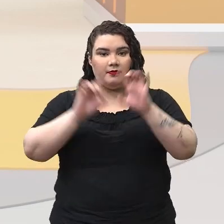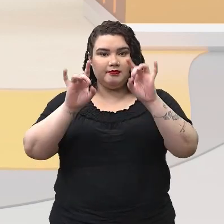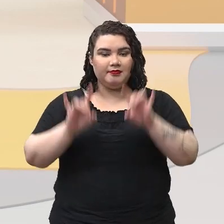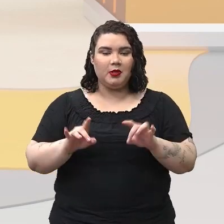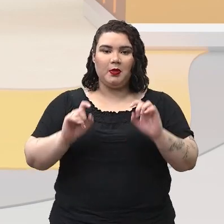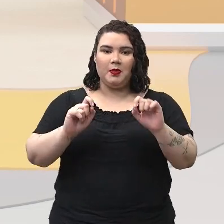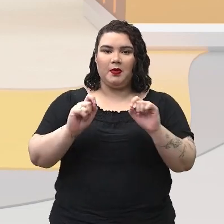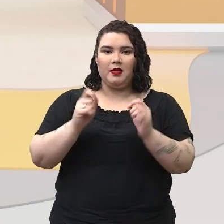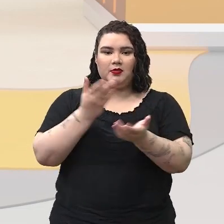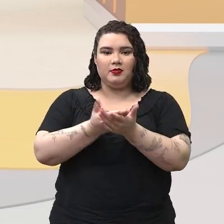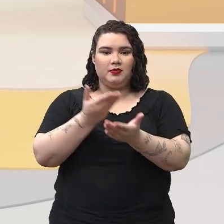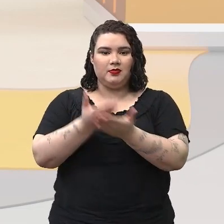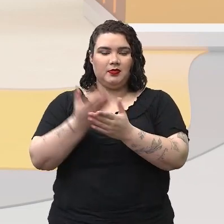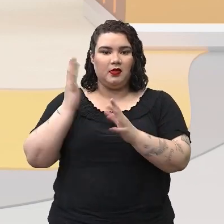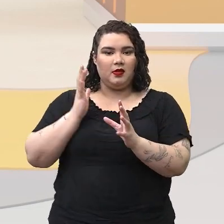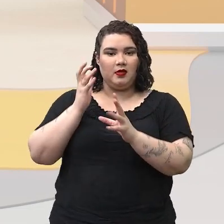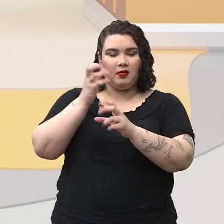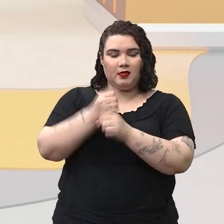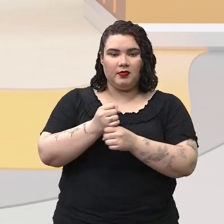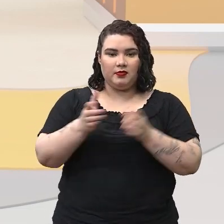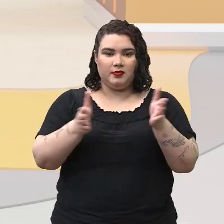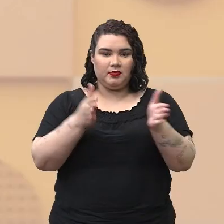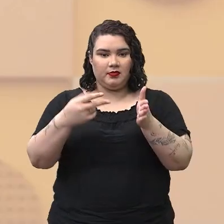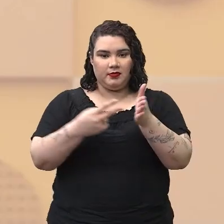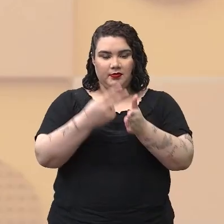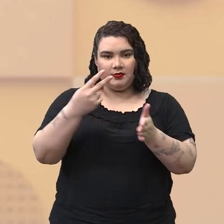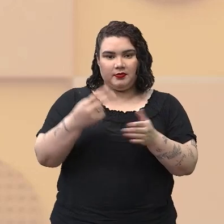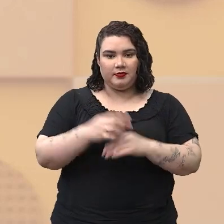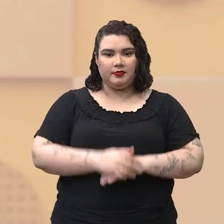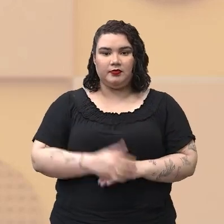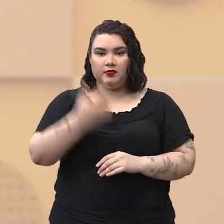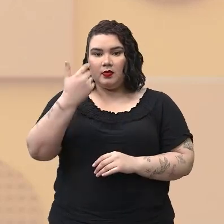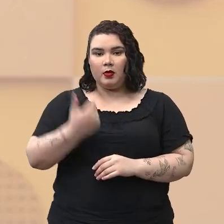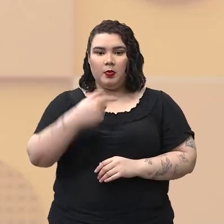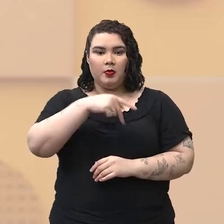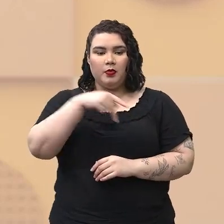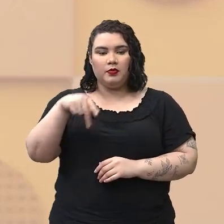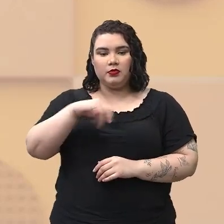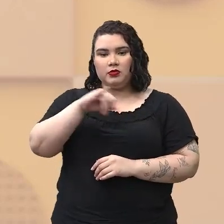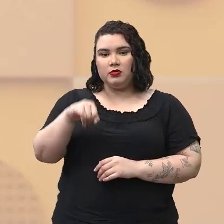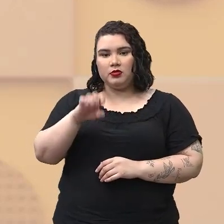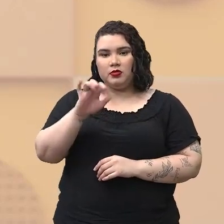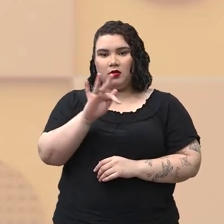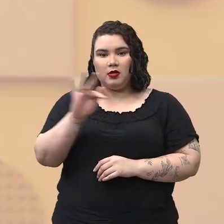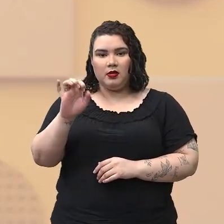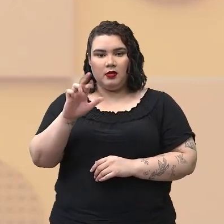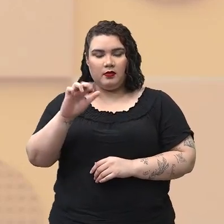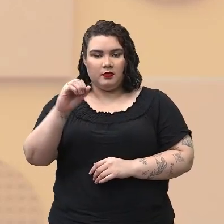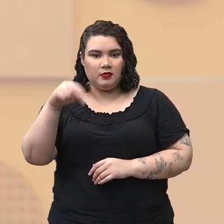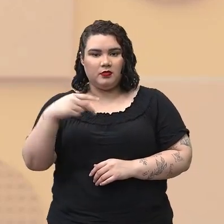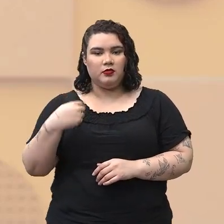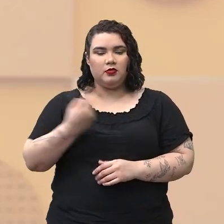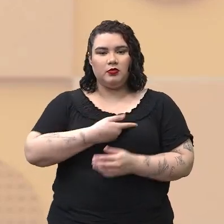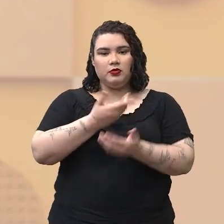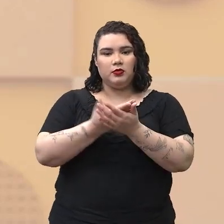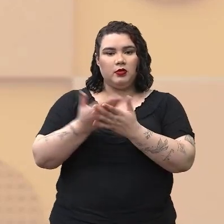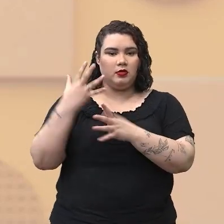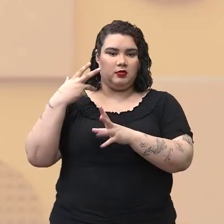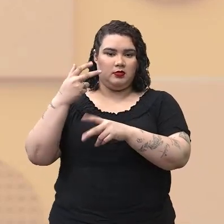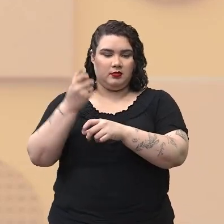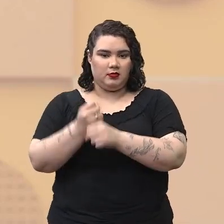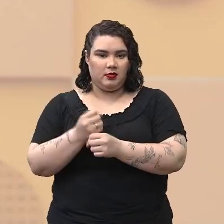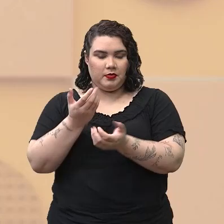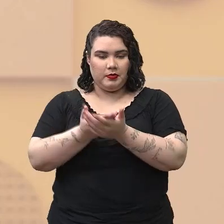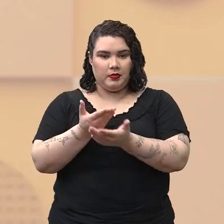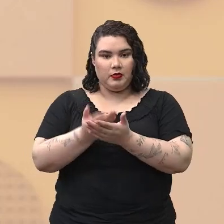nossa revisão da unidade 2. Né? Eu sou o professor Jefferson, a gente vai relembrar algumas coisas que nós vimos aqui ao longo das nossas